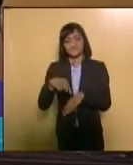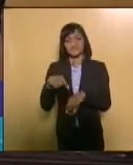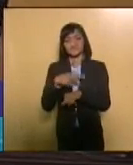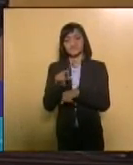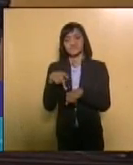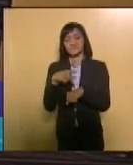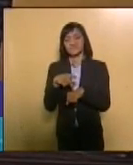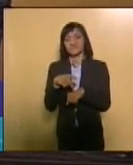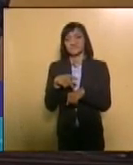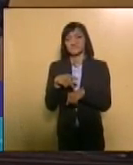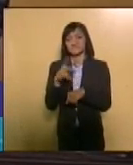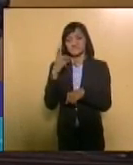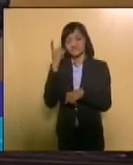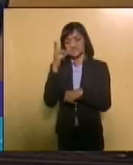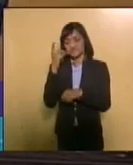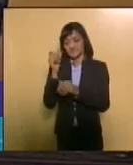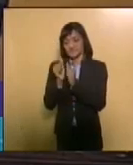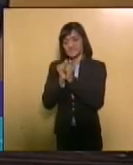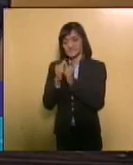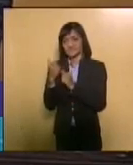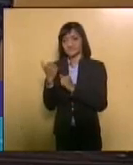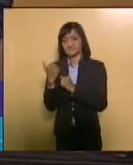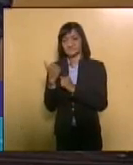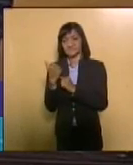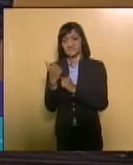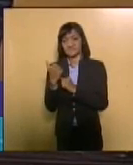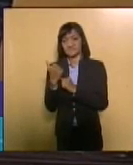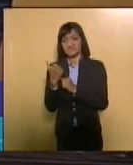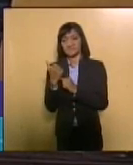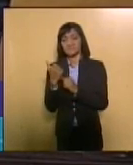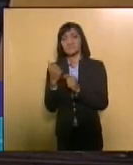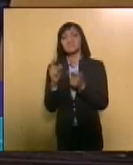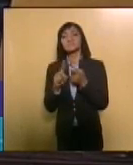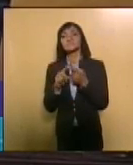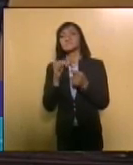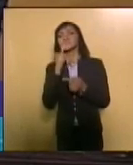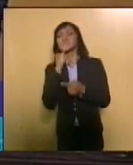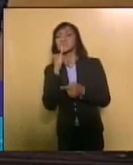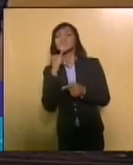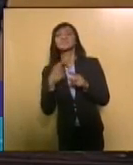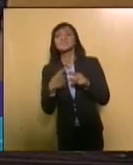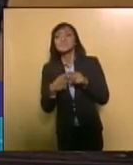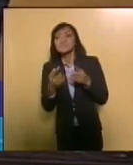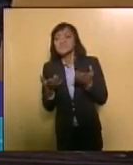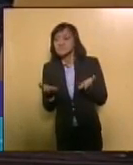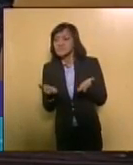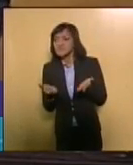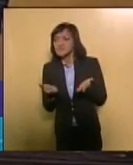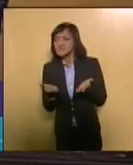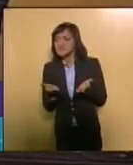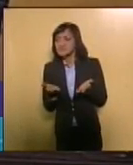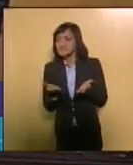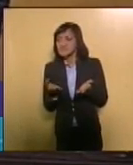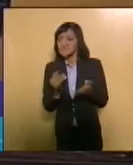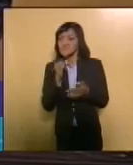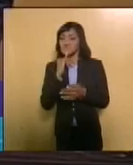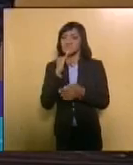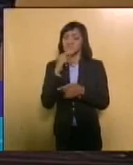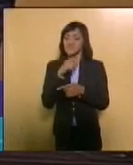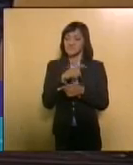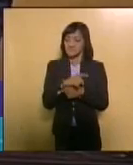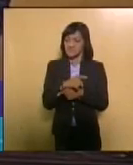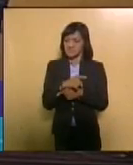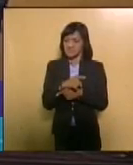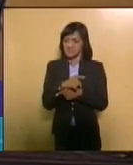deputada ao meu lado falou e não colocar Itabaiana por quê eu disse porque ali está entre os que